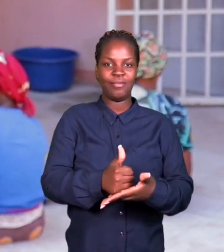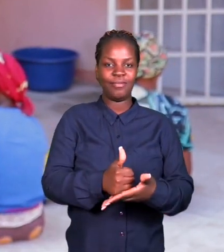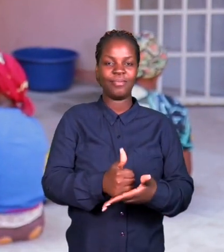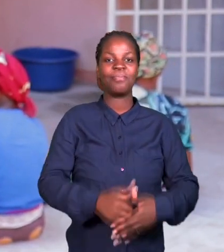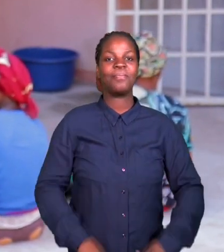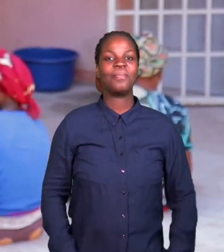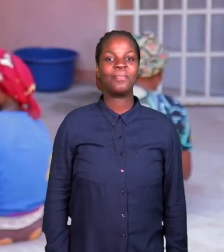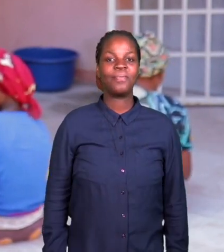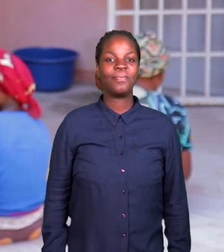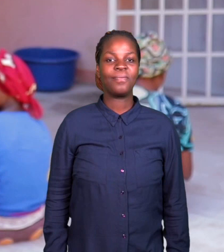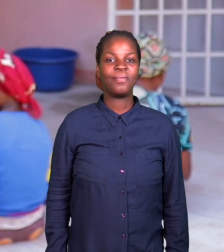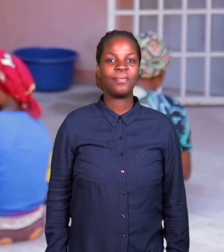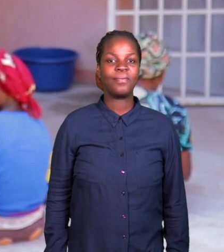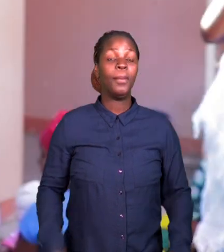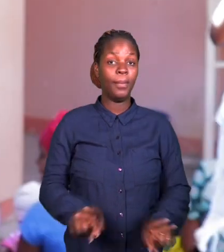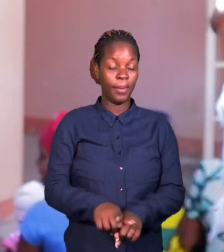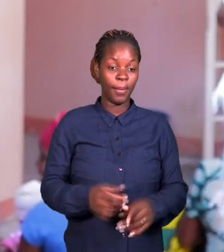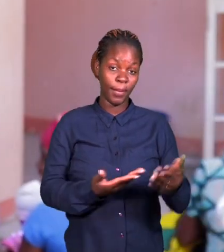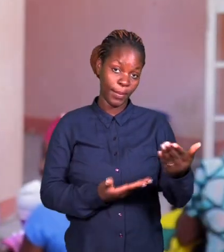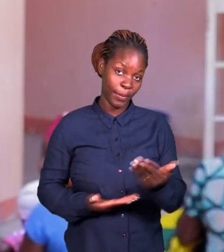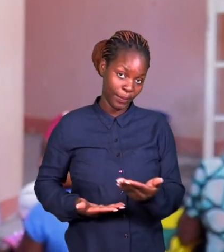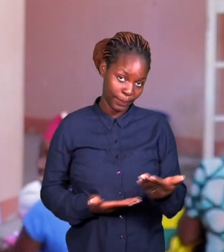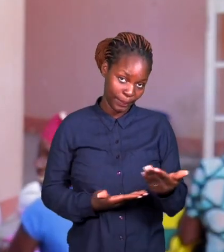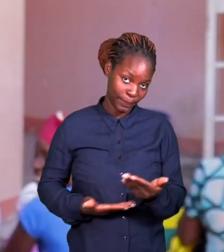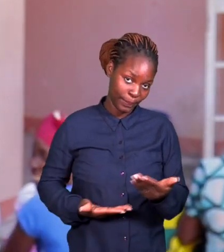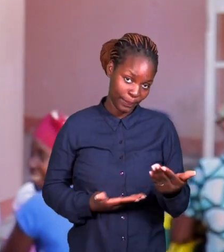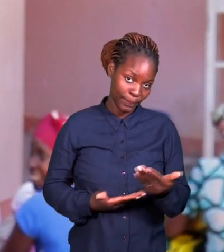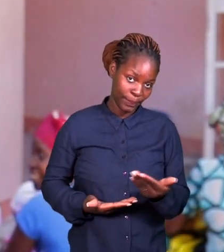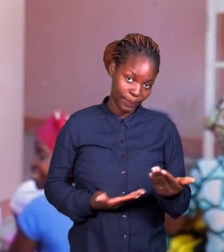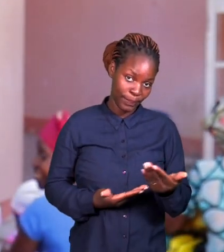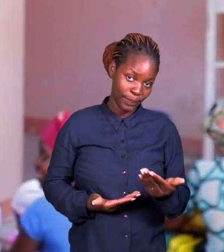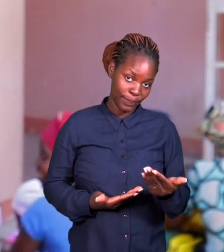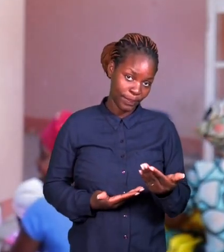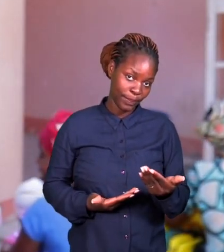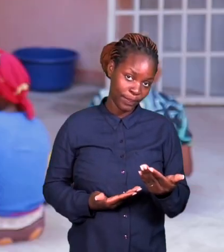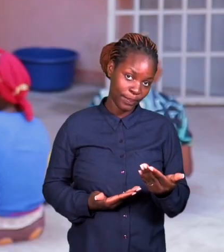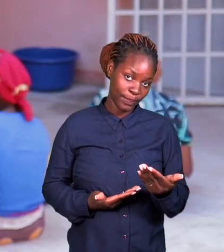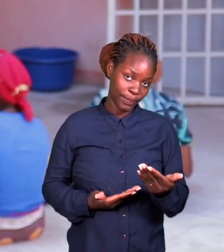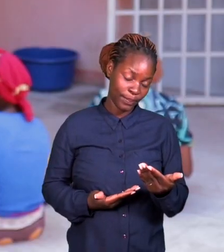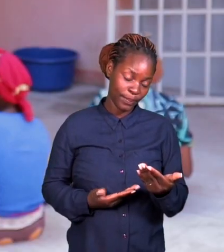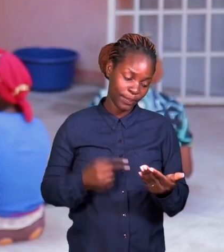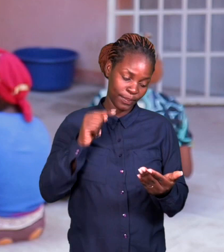anticonceptivo inato para a mãe. Também para o bebê, ela previne